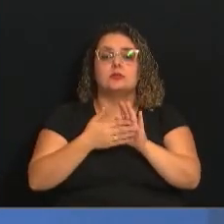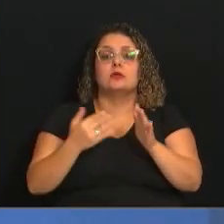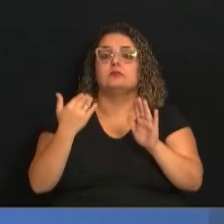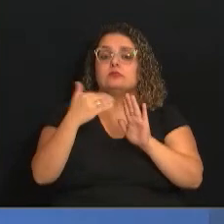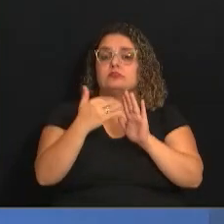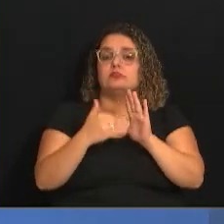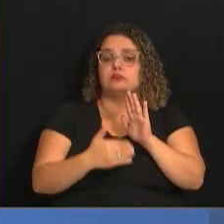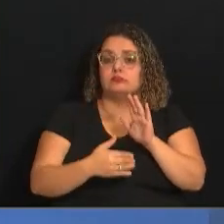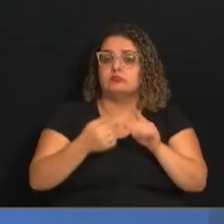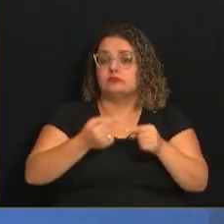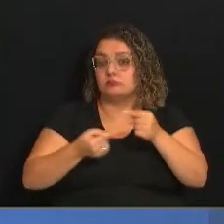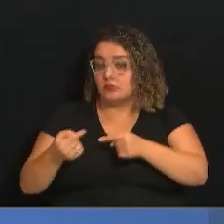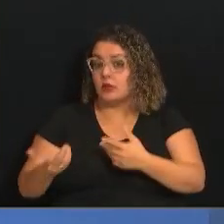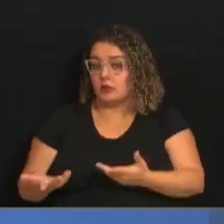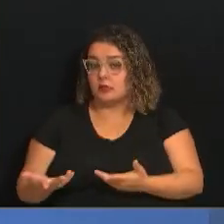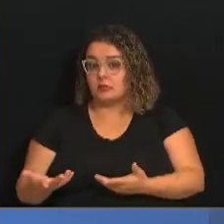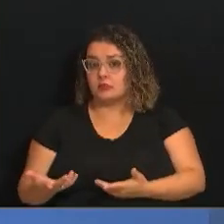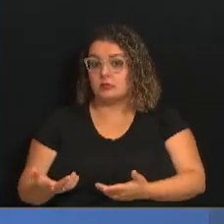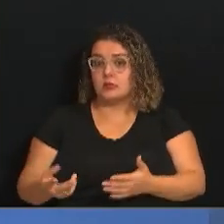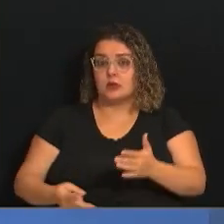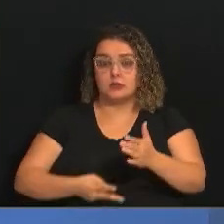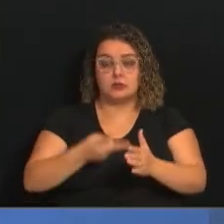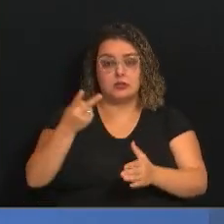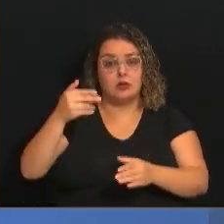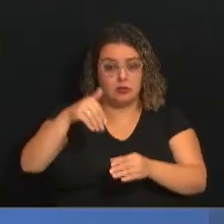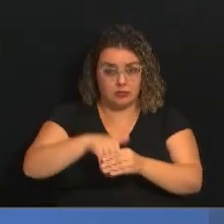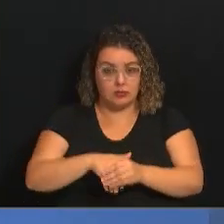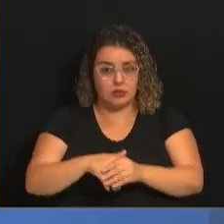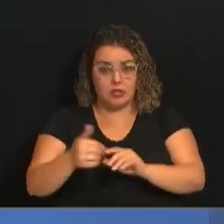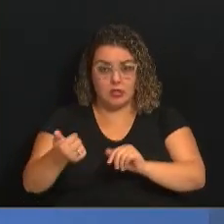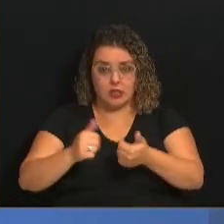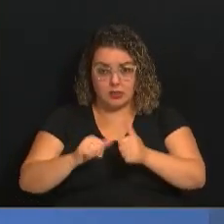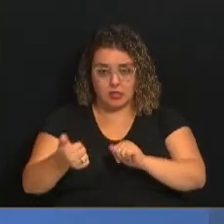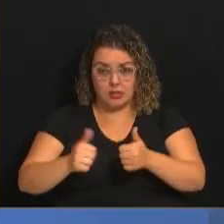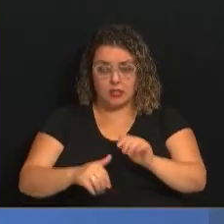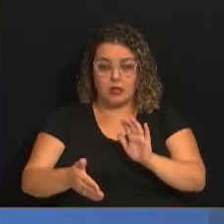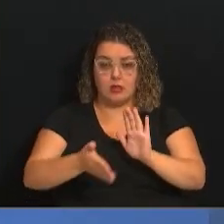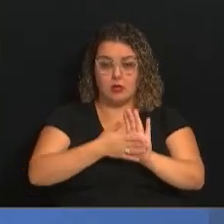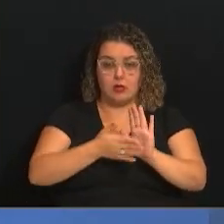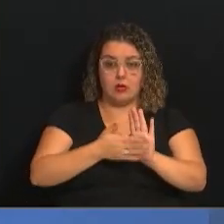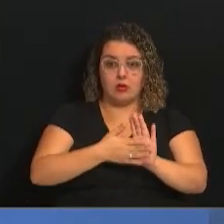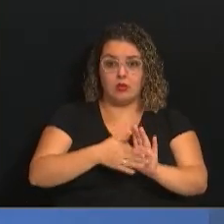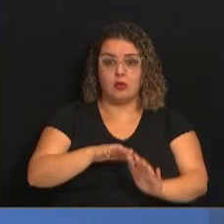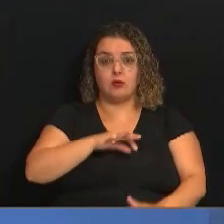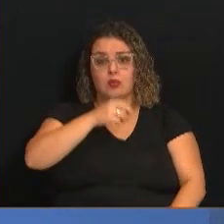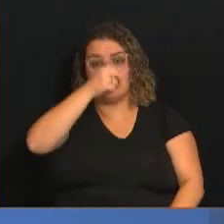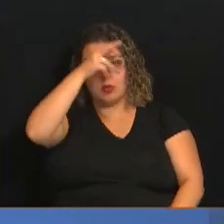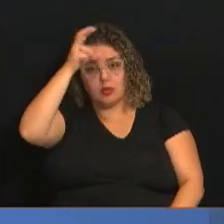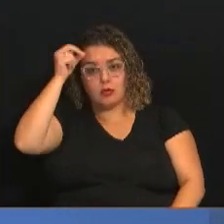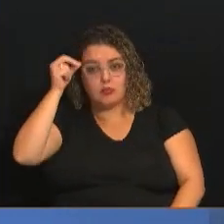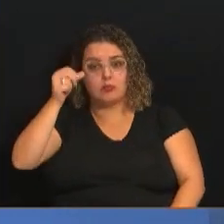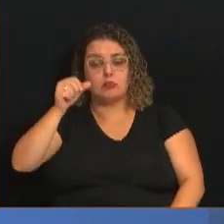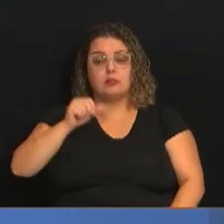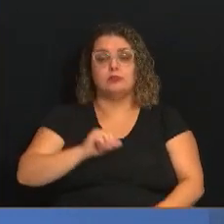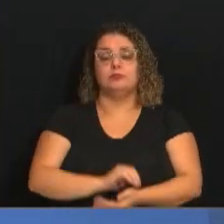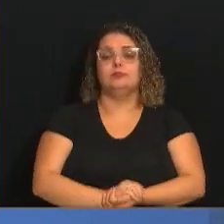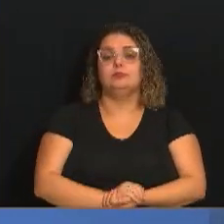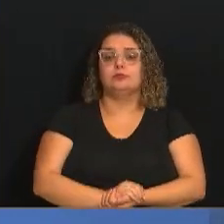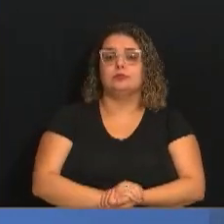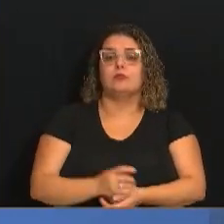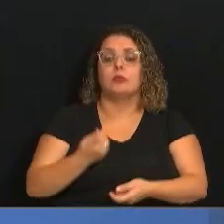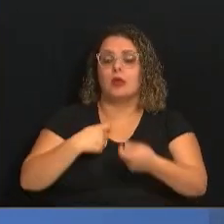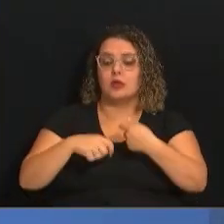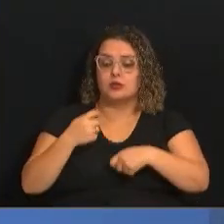que serão discutidos, em segunda votação será analisada a proposta do prefeito que prevê uma reforma administrativa